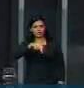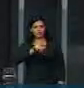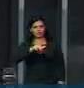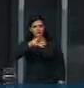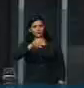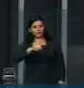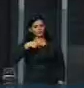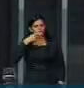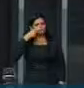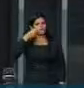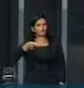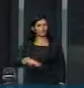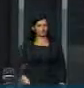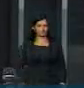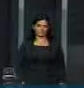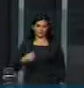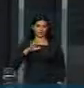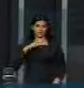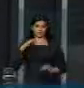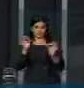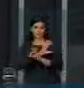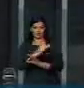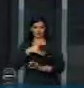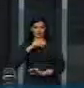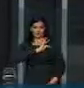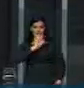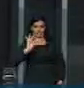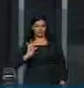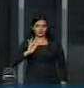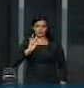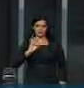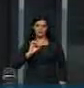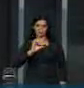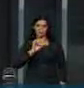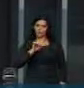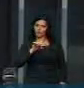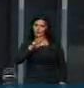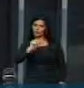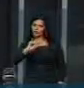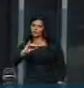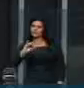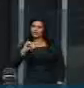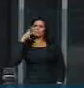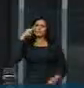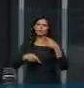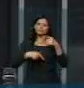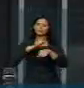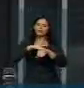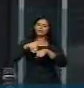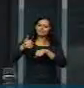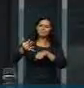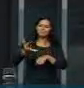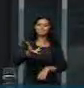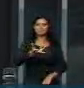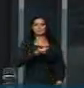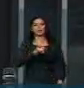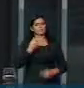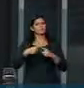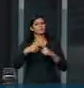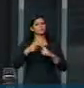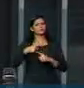disse que depois da teologia, a política é a ciência mais sublime, porque ela